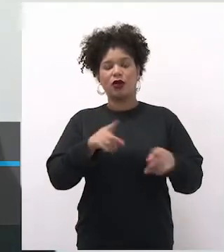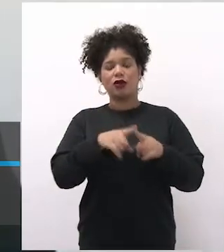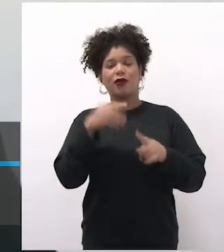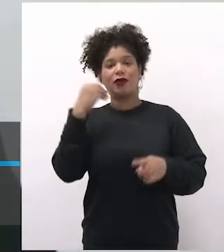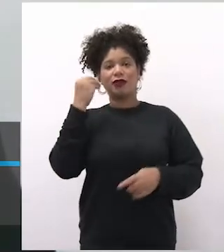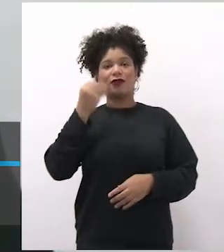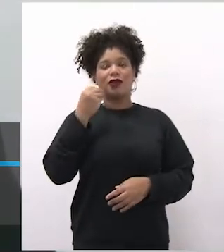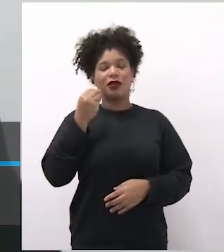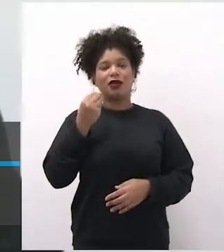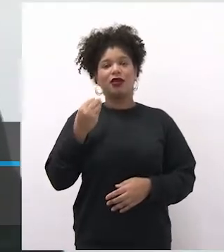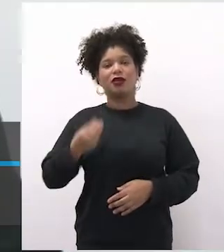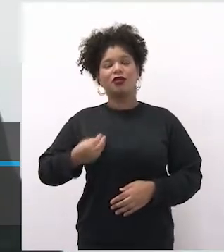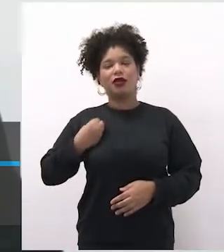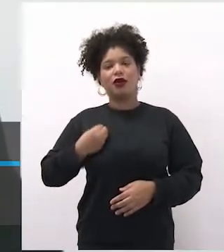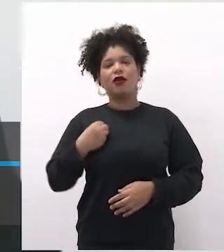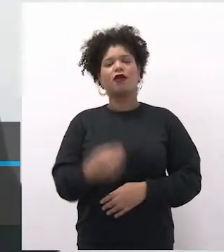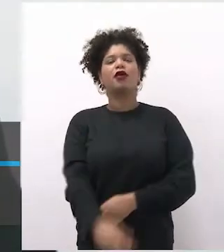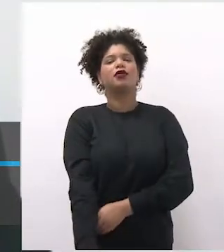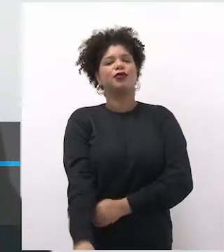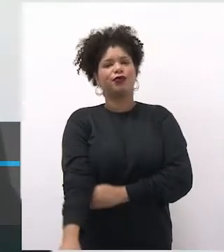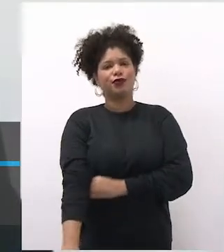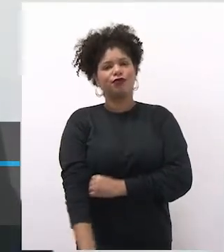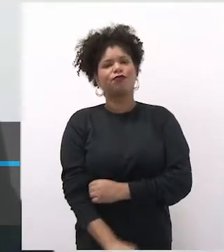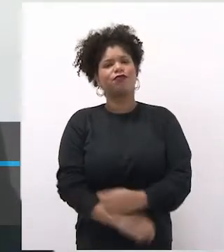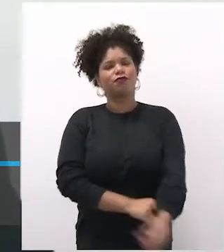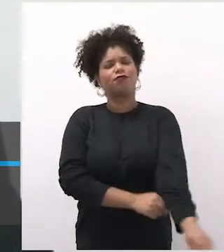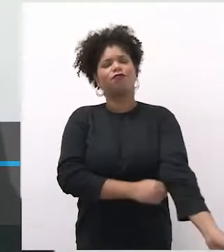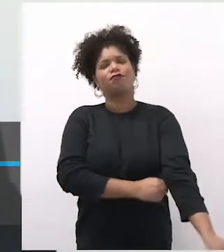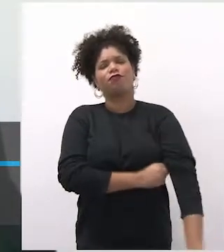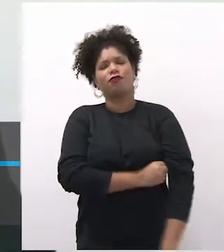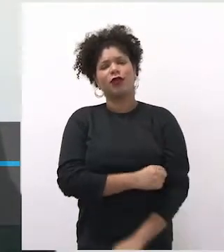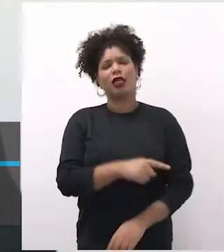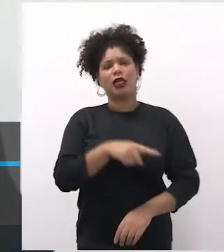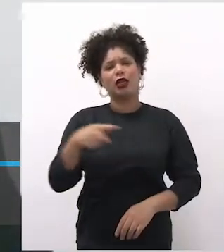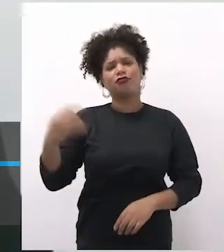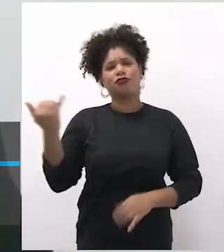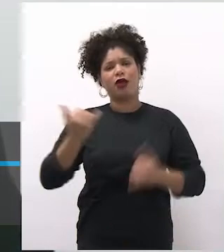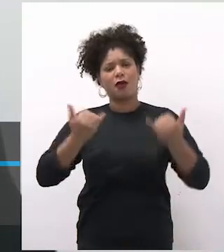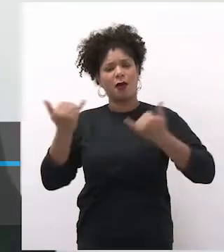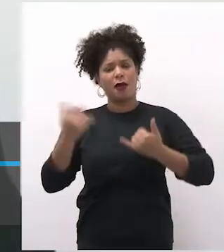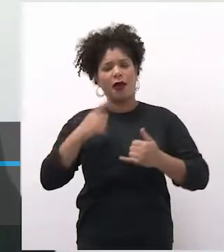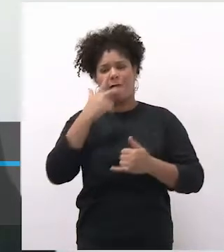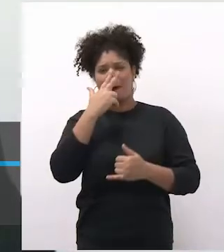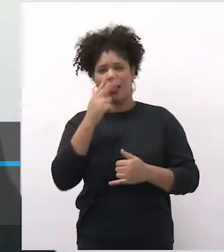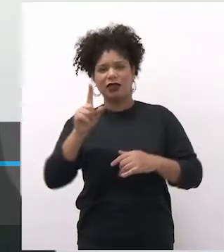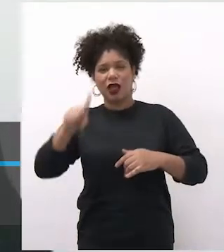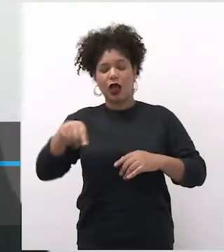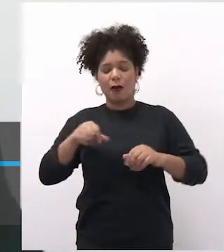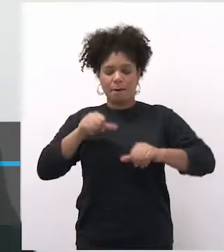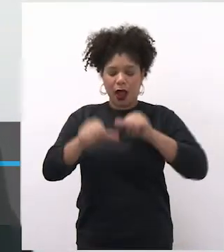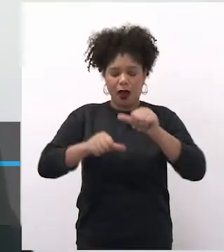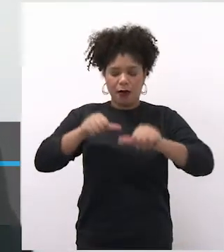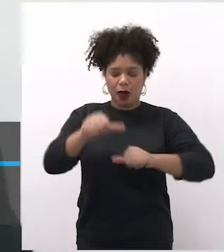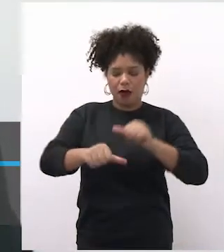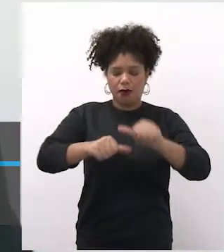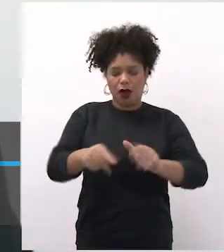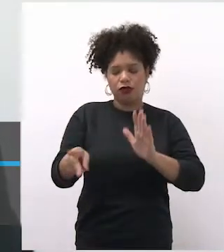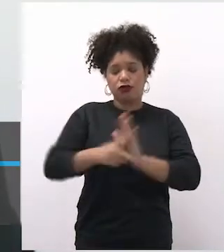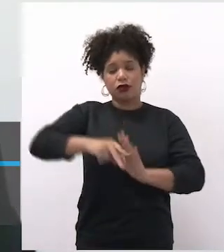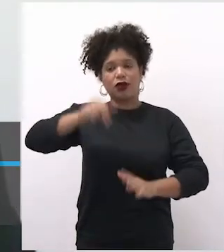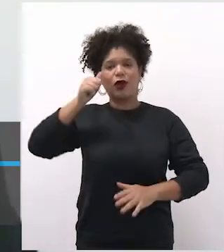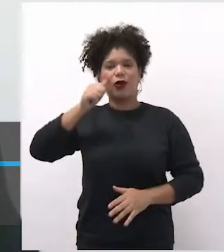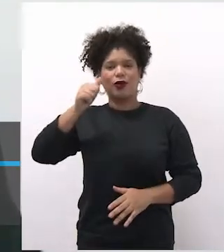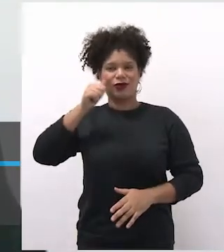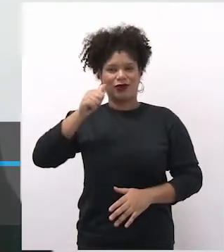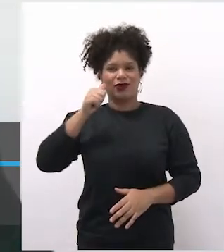gente experiencia e que a gente ouve. Então, acho que transformação é o que define o Lendo Mulheres Pretas,